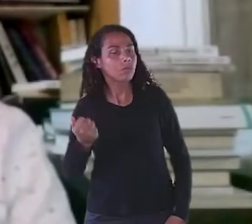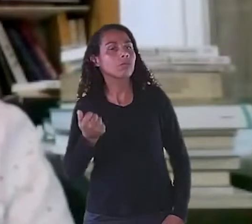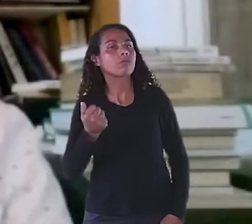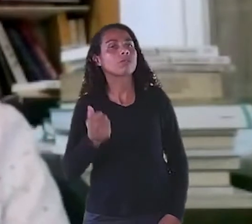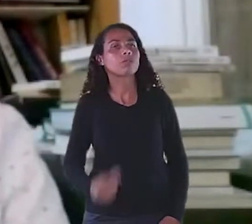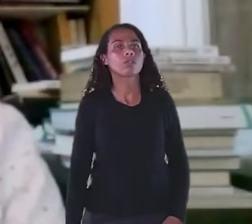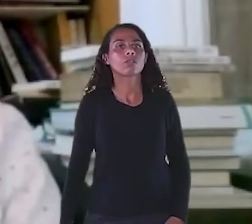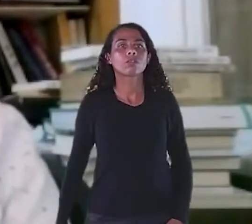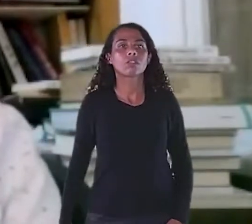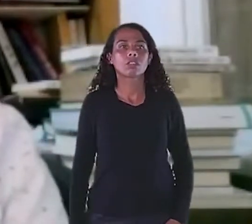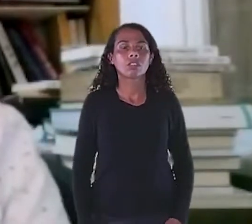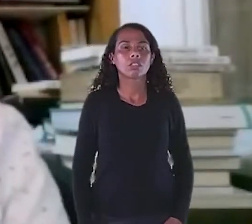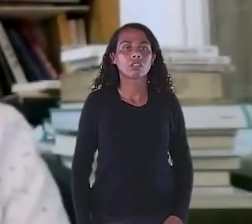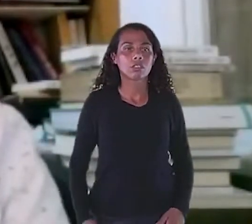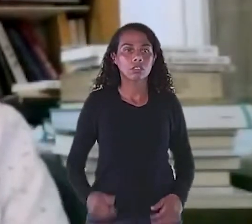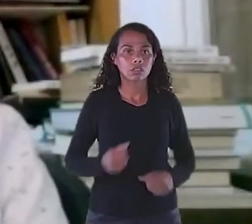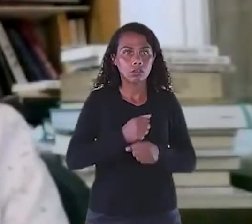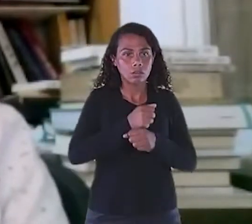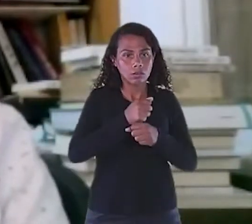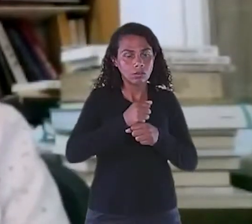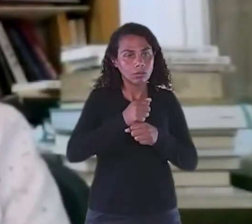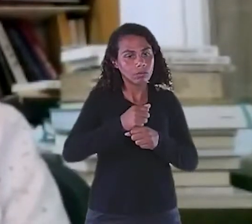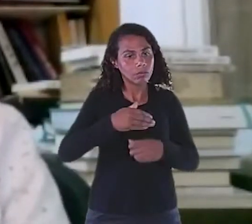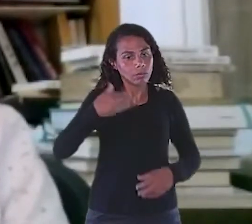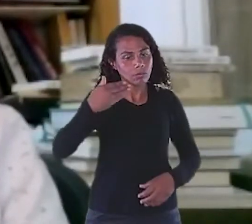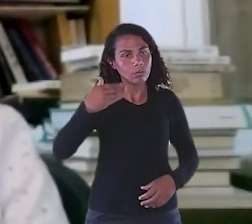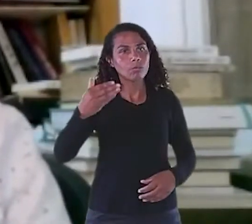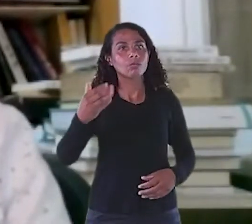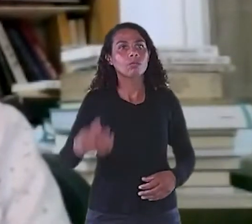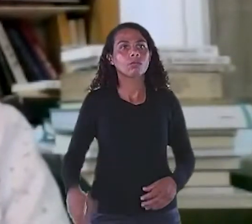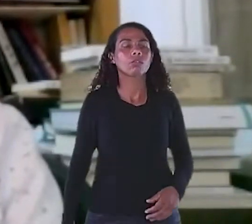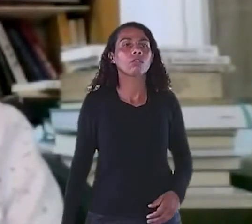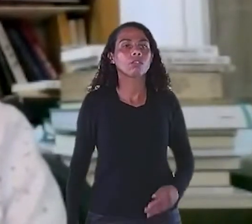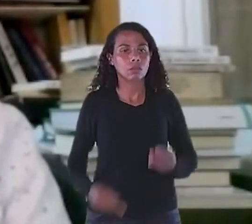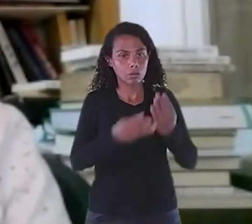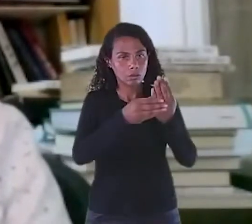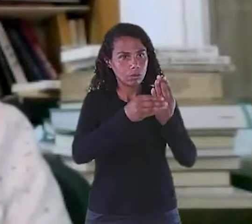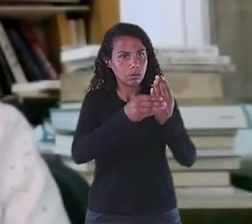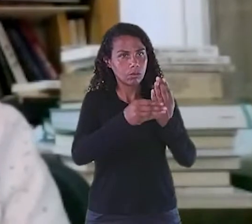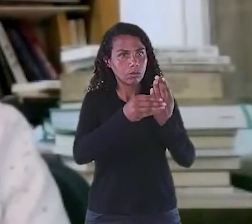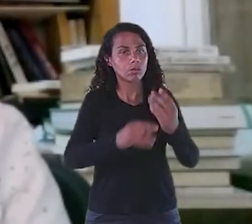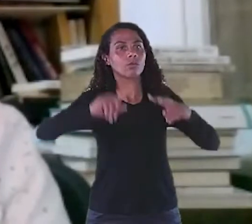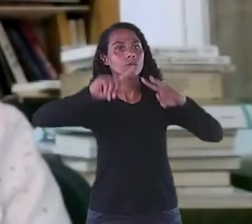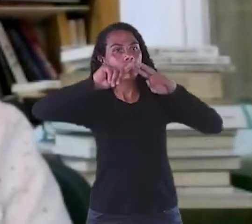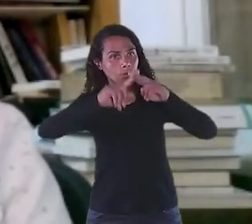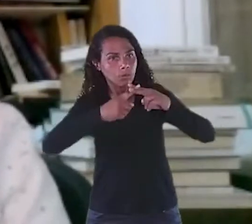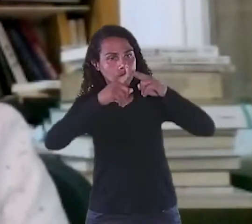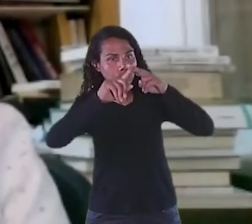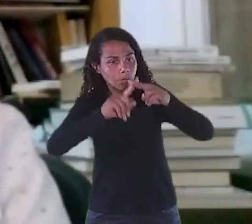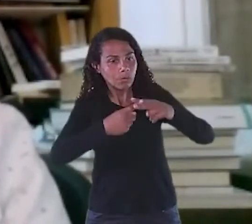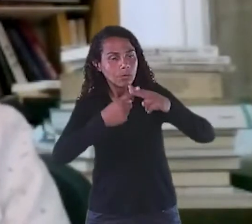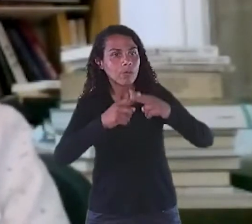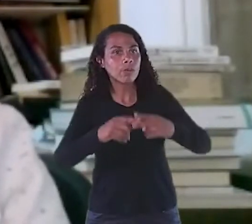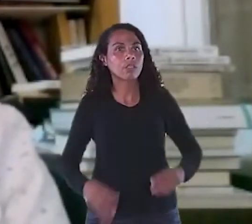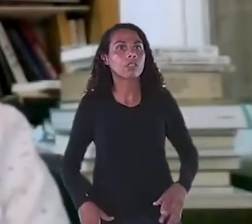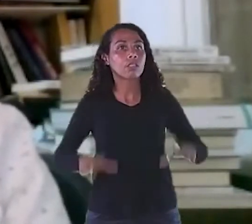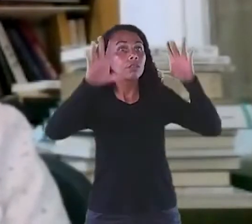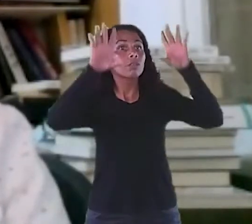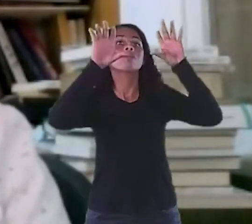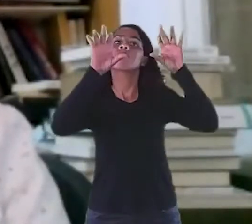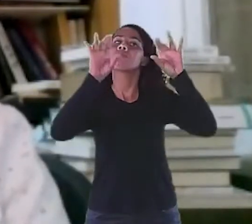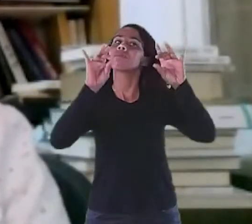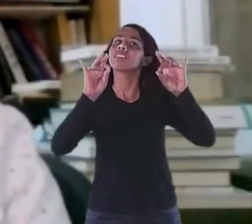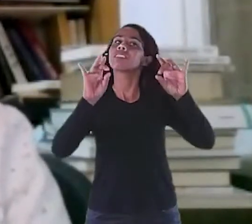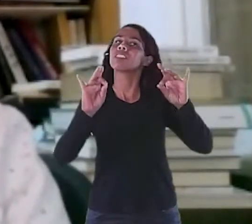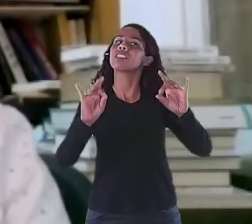nos últimos tempos, eu voltei ao livro, eu dei uma lixada boa